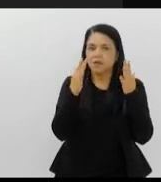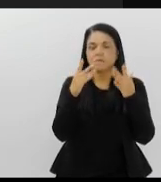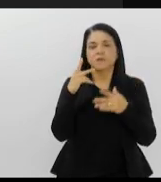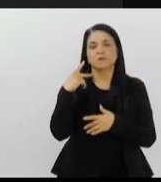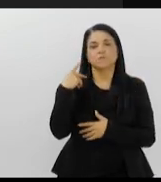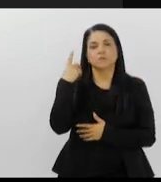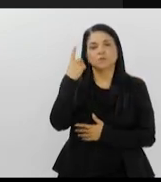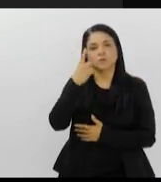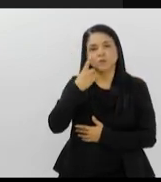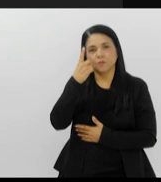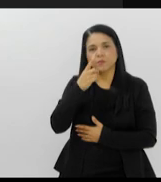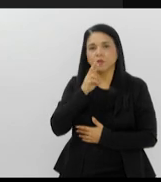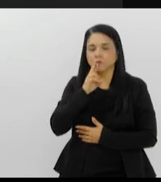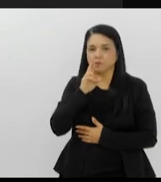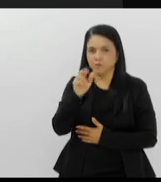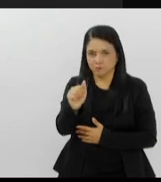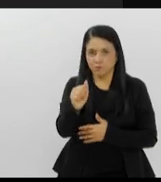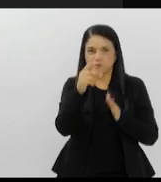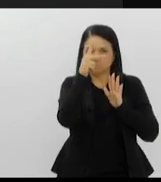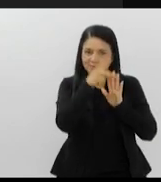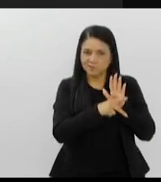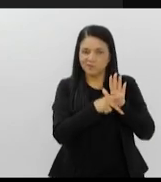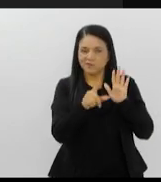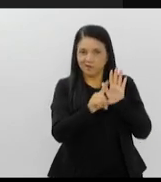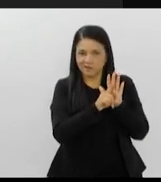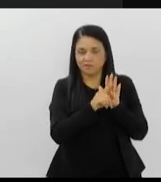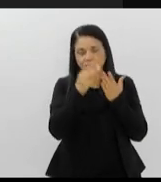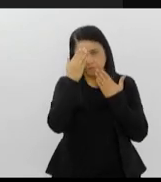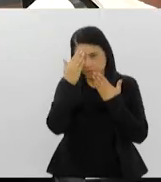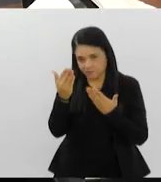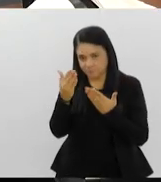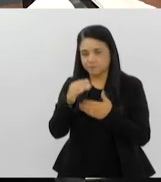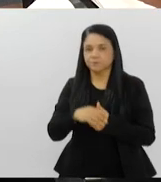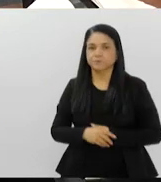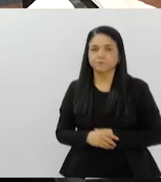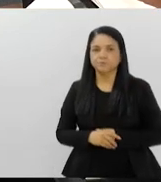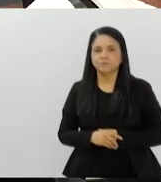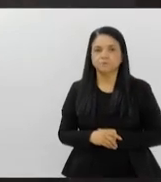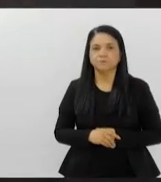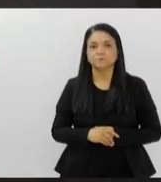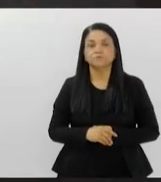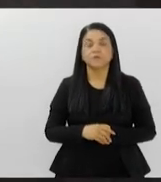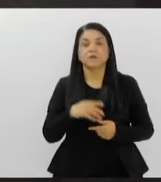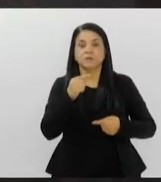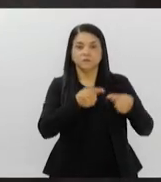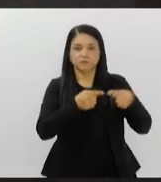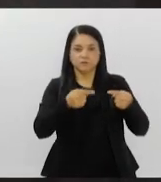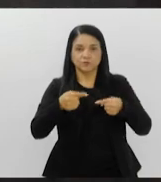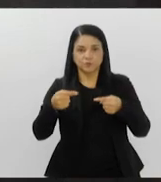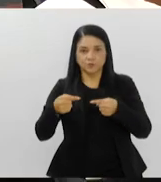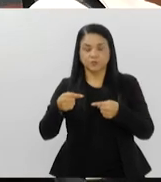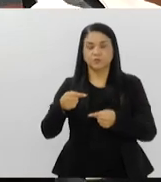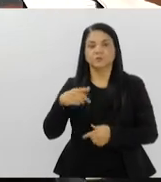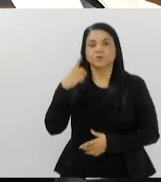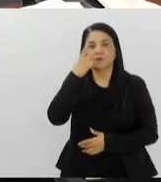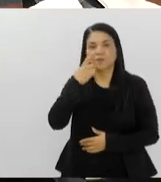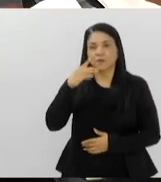pelo projeto do deputado Rodrigo Amorim. Muito obrigado. Para discutir, deputado Carlos